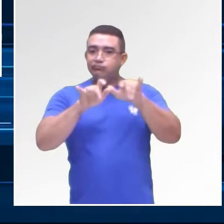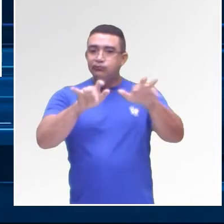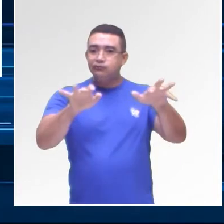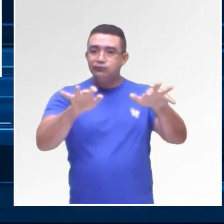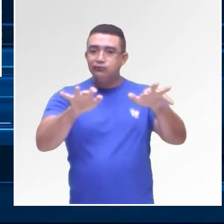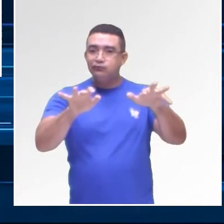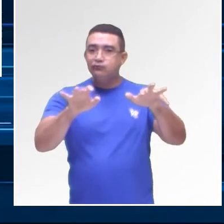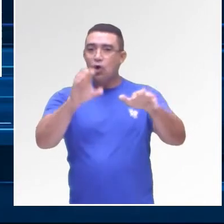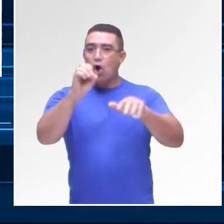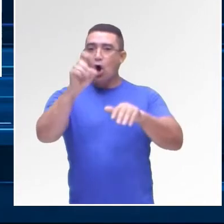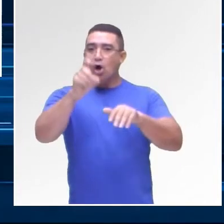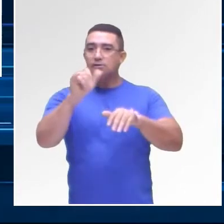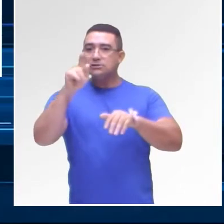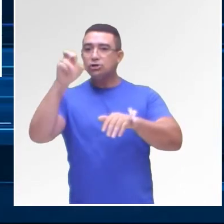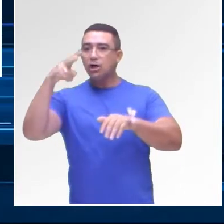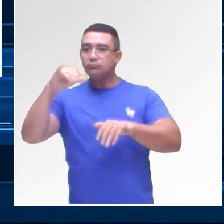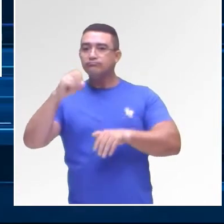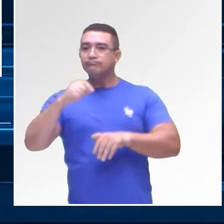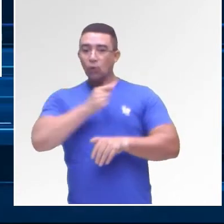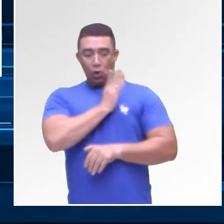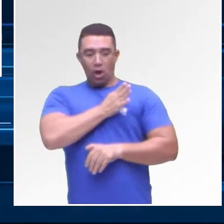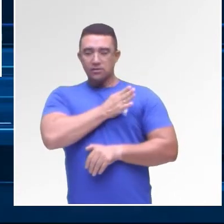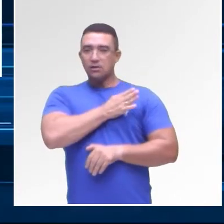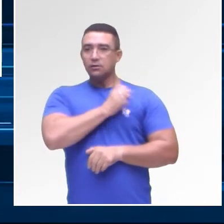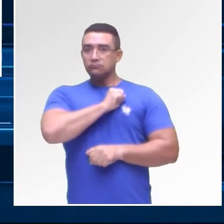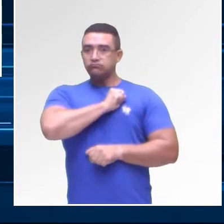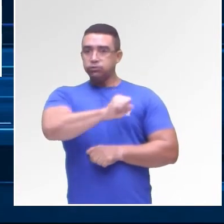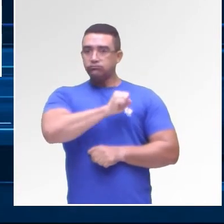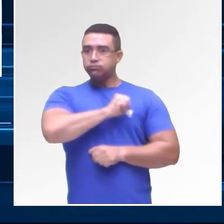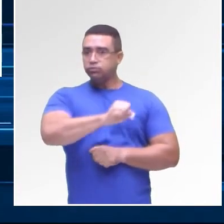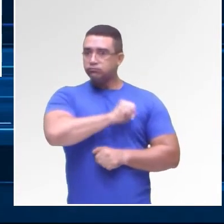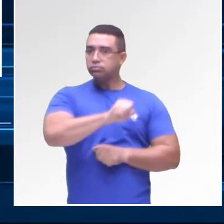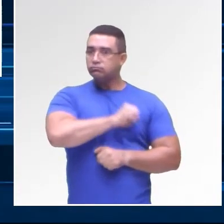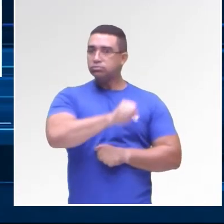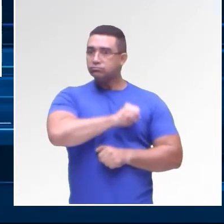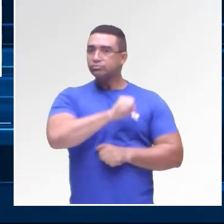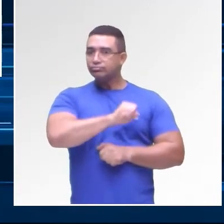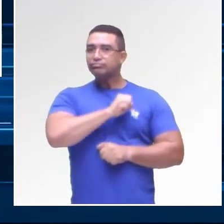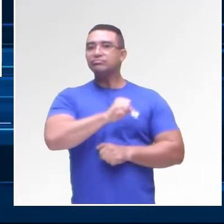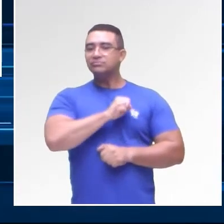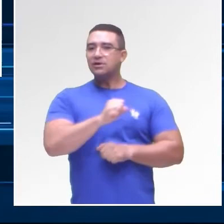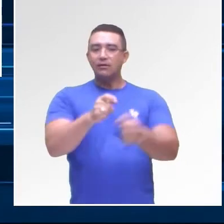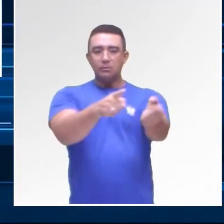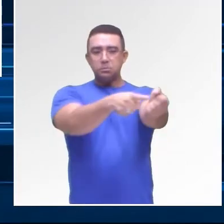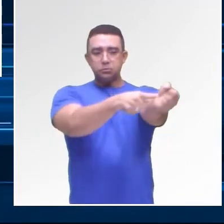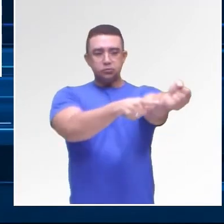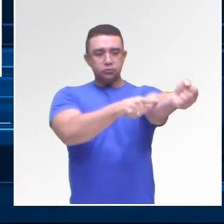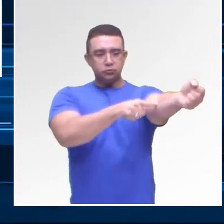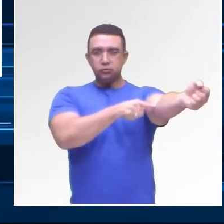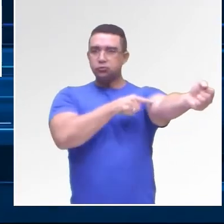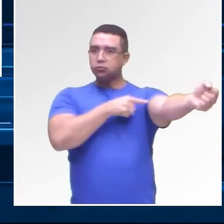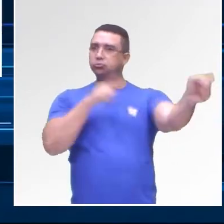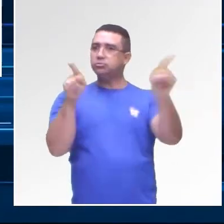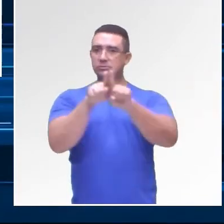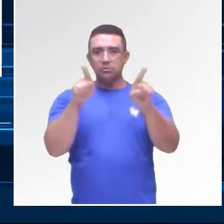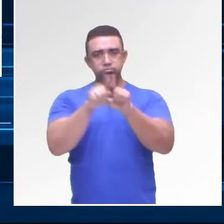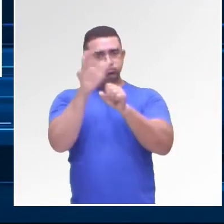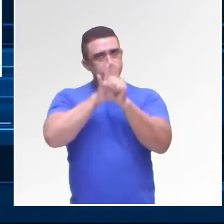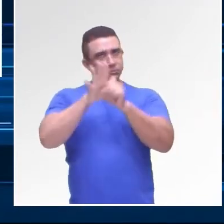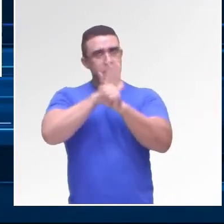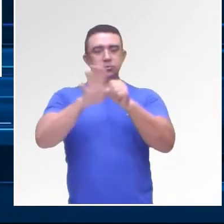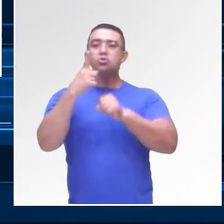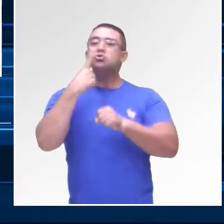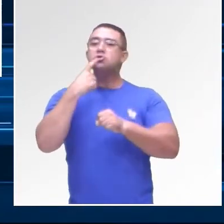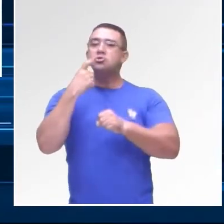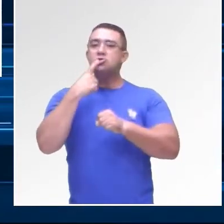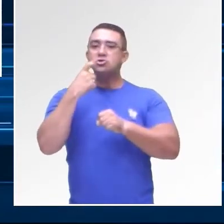mais rápido e mais forte, aumentando os batimentos cardíacos. As artérias ganham uma maior quantidade de sangue para